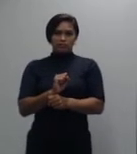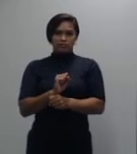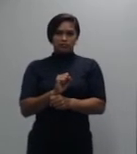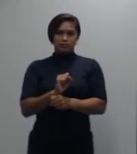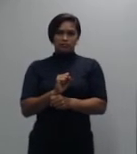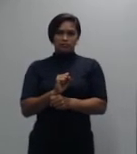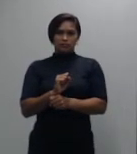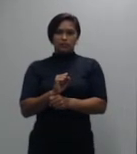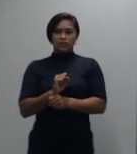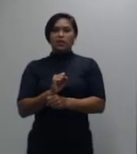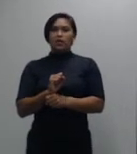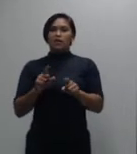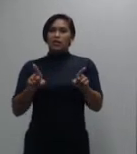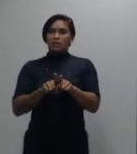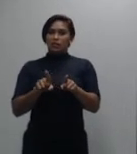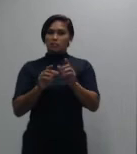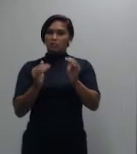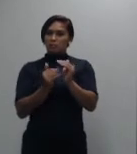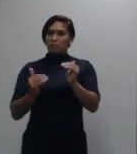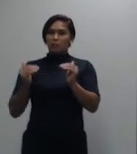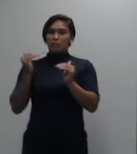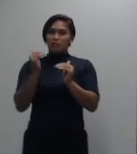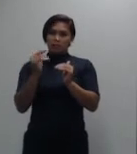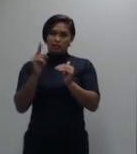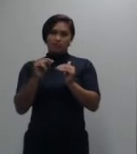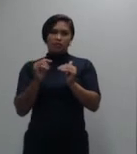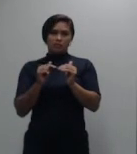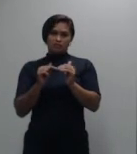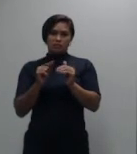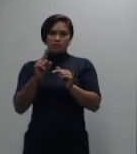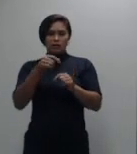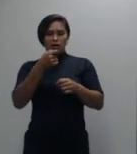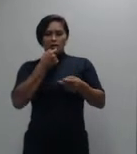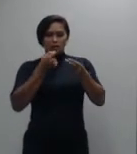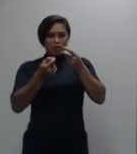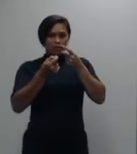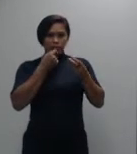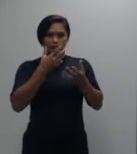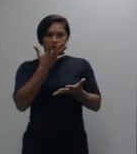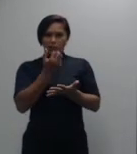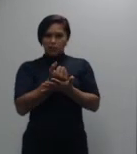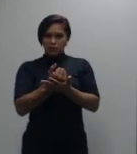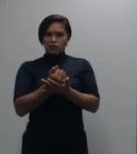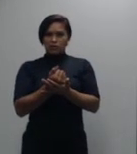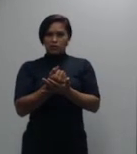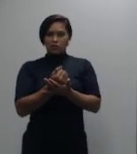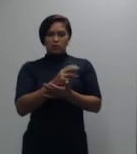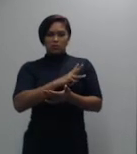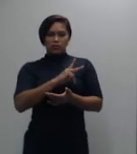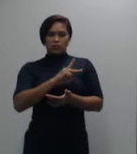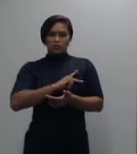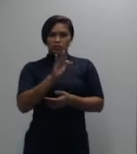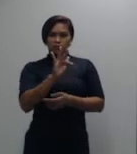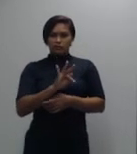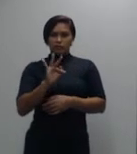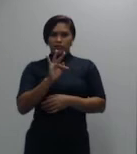Além disso além de este argumento acolhido pelo apareceu no estado Federal a questão da